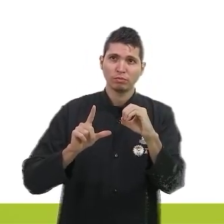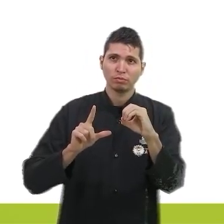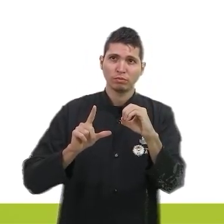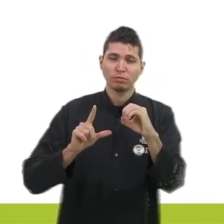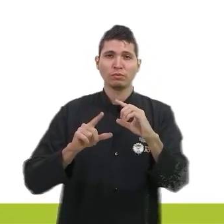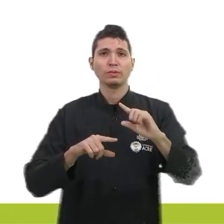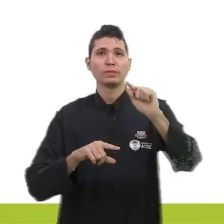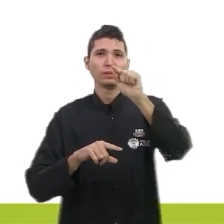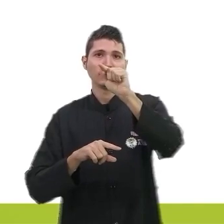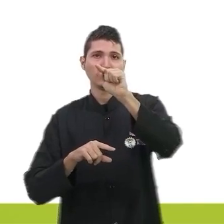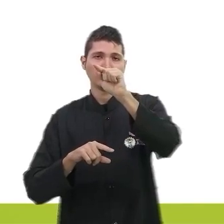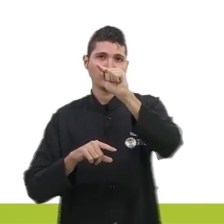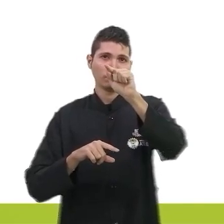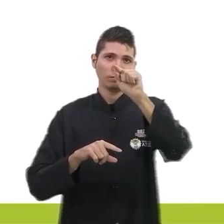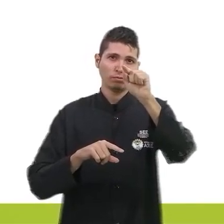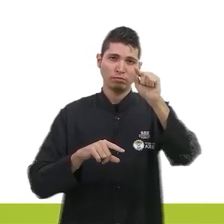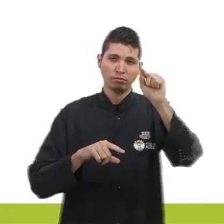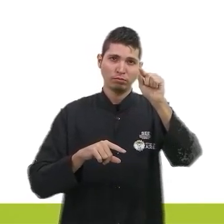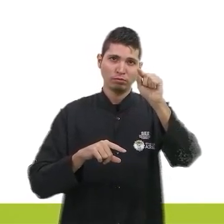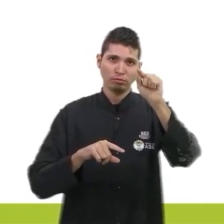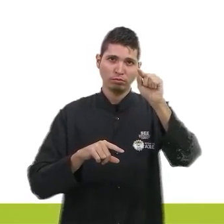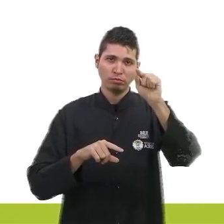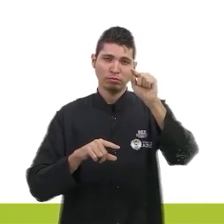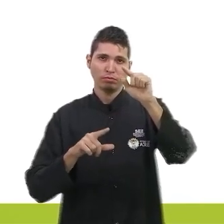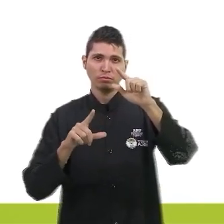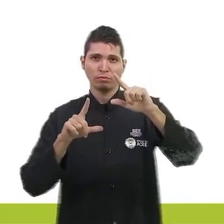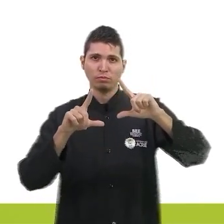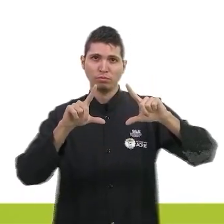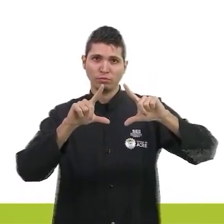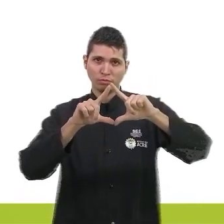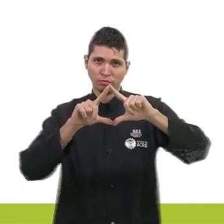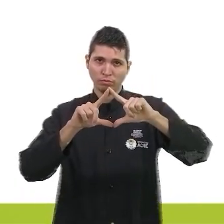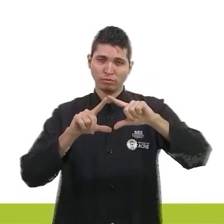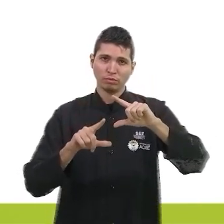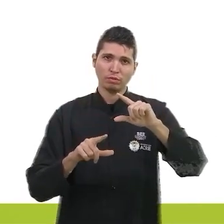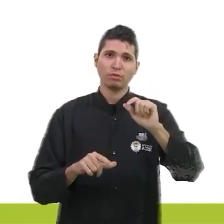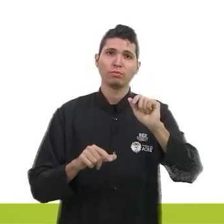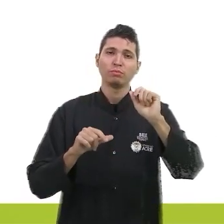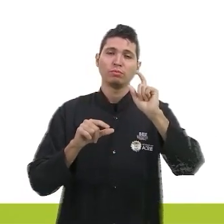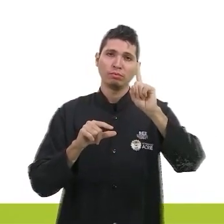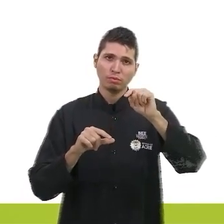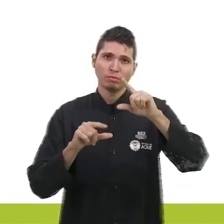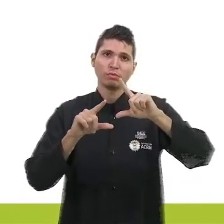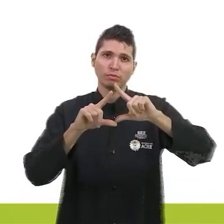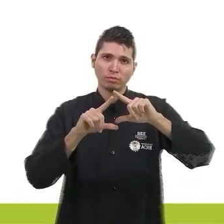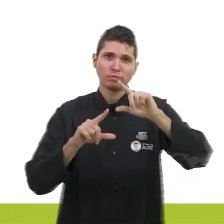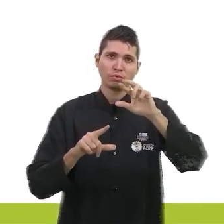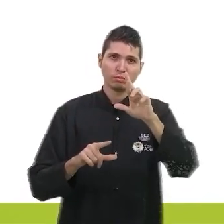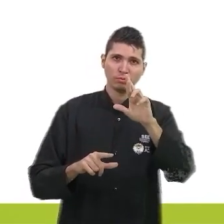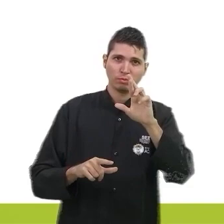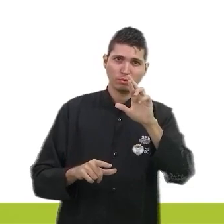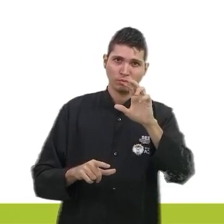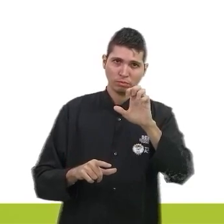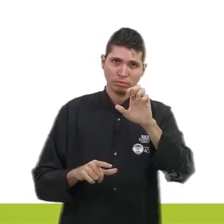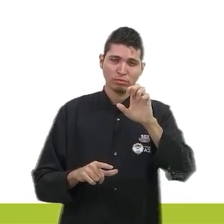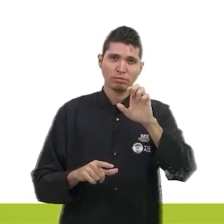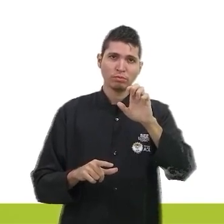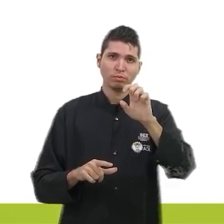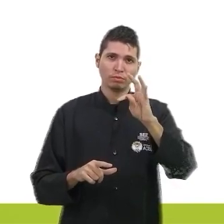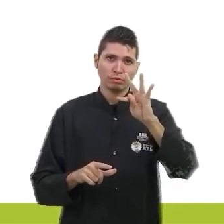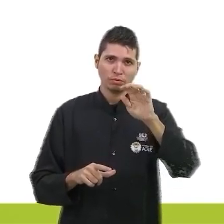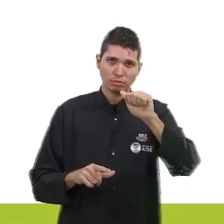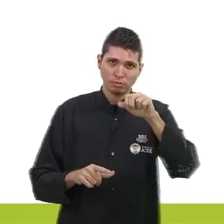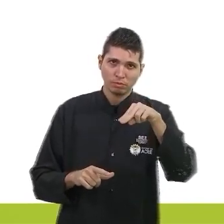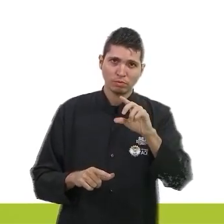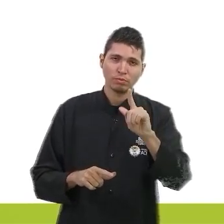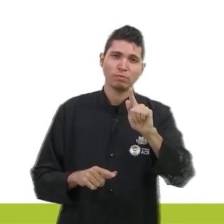O, P', P, é um triângulo retângulo. Se é um triângulo retângulo, eu posso